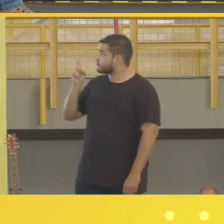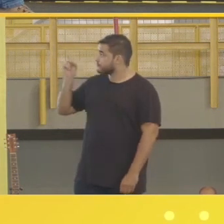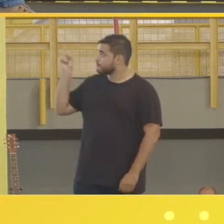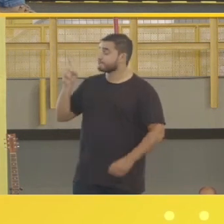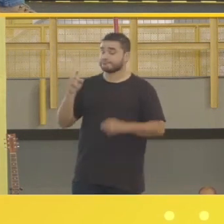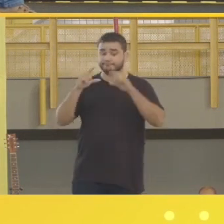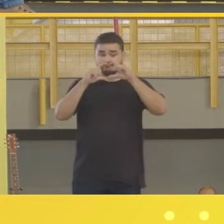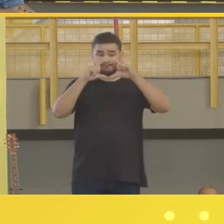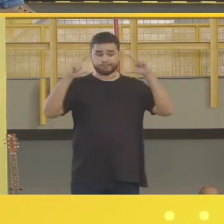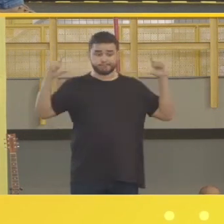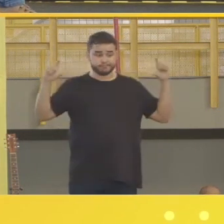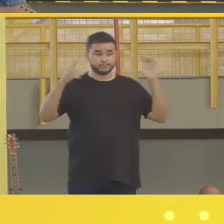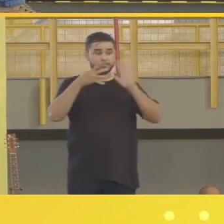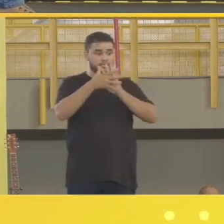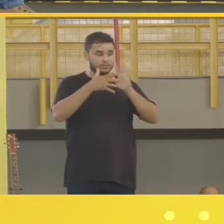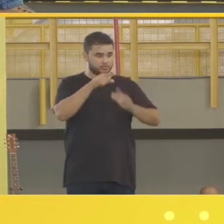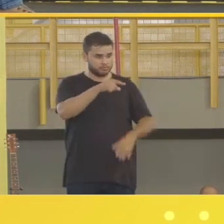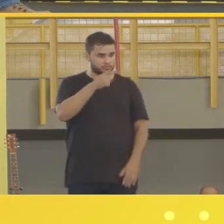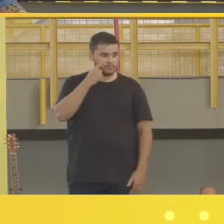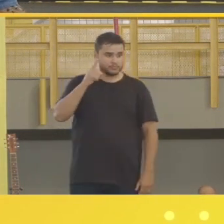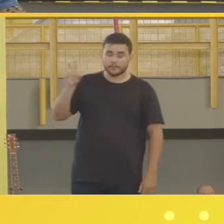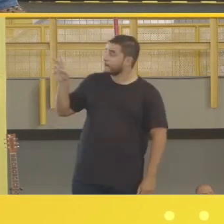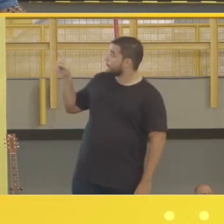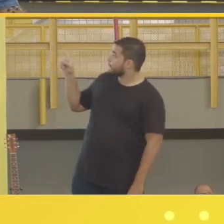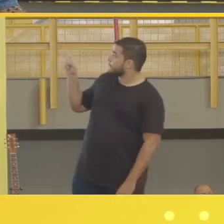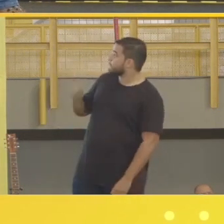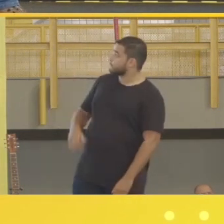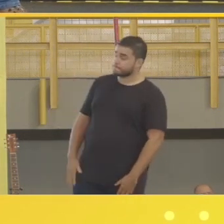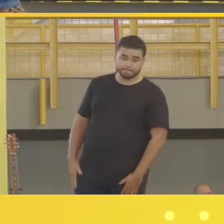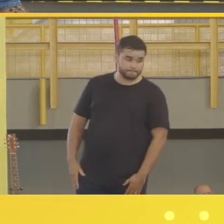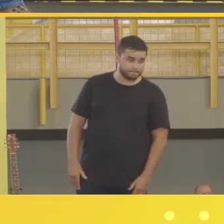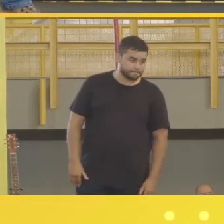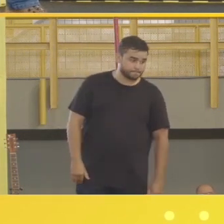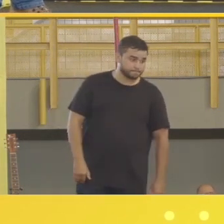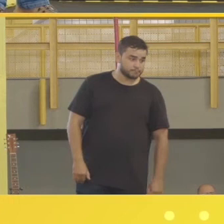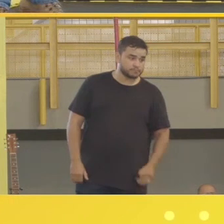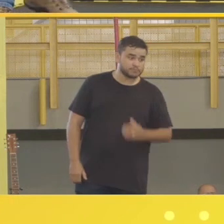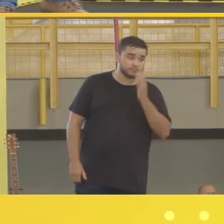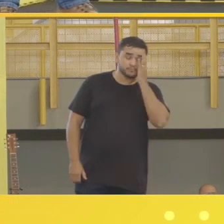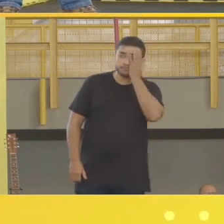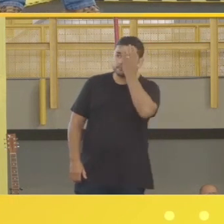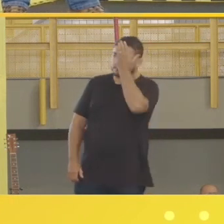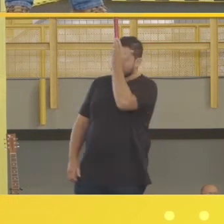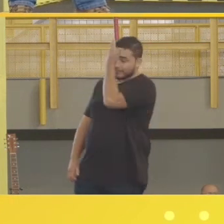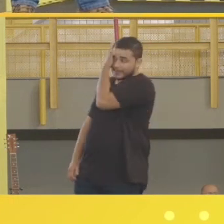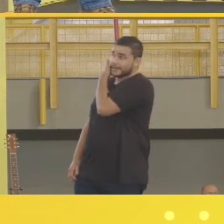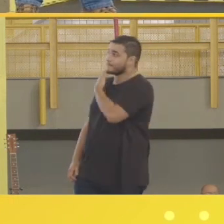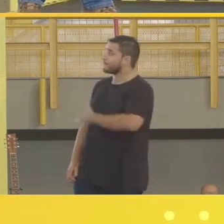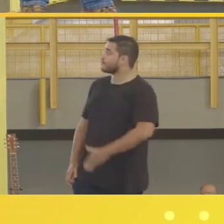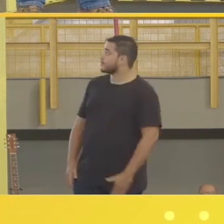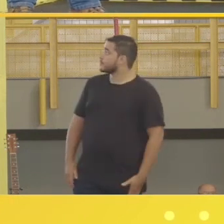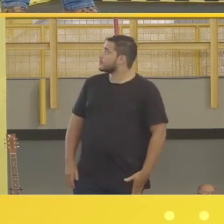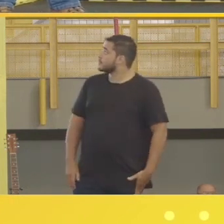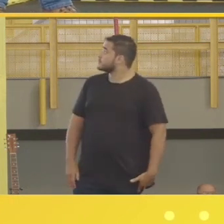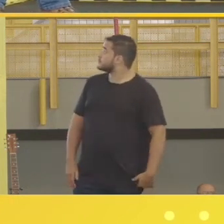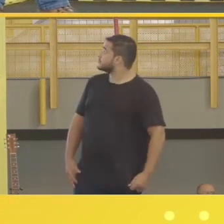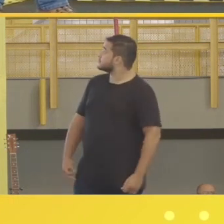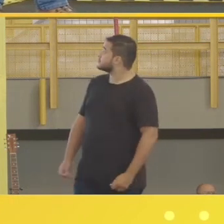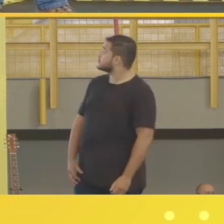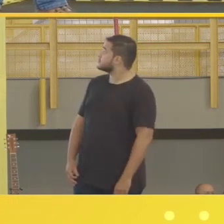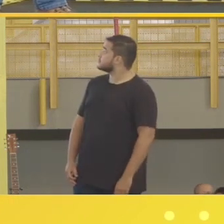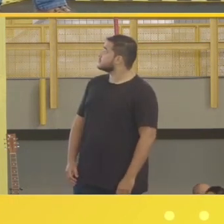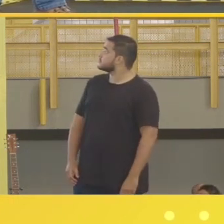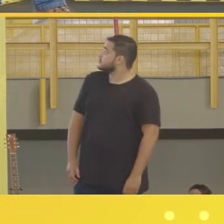sociedade de origens tão nitidamente personalistas, O Brasil é um país personalista? Sim ou